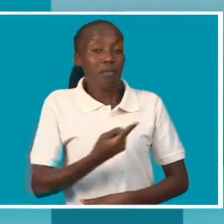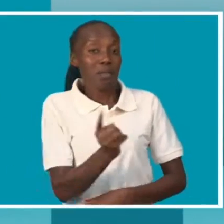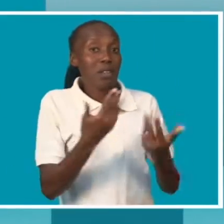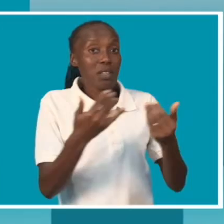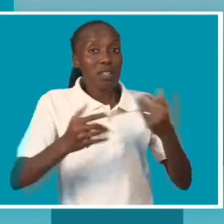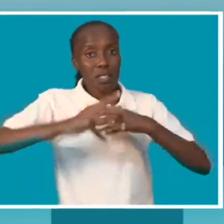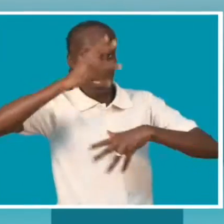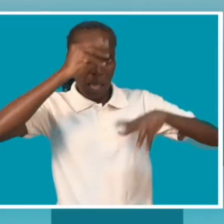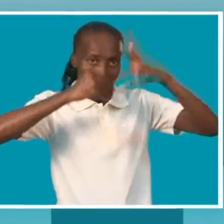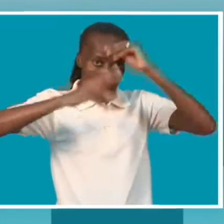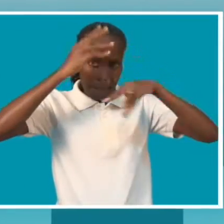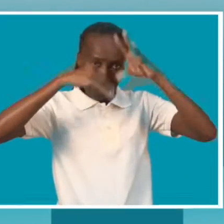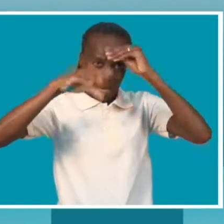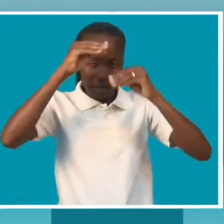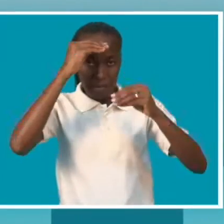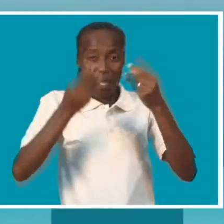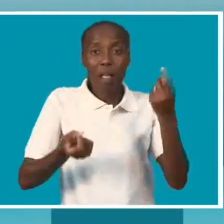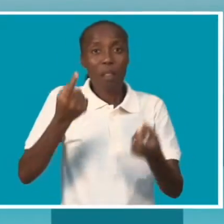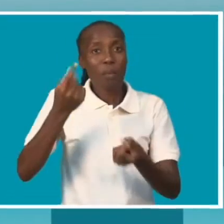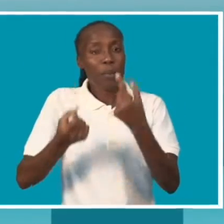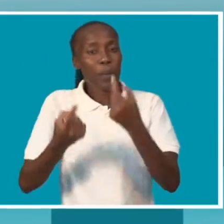coisa.